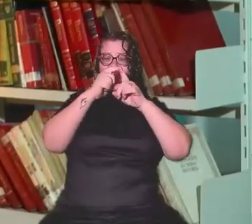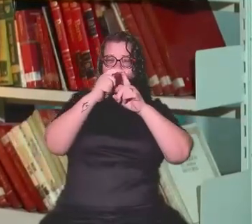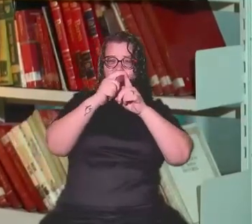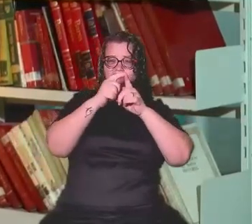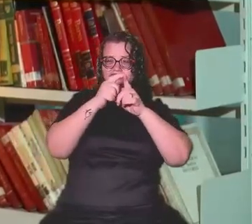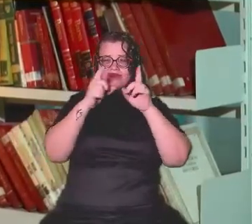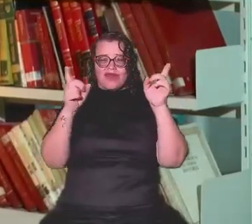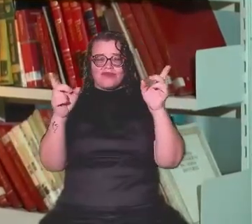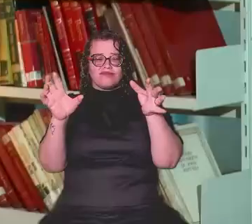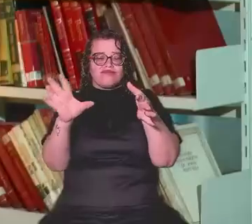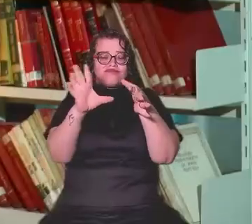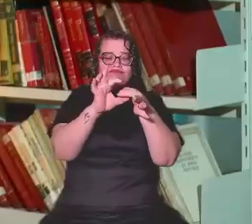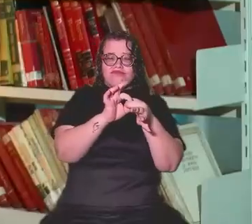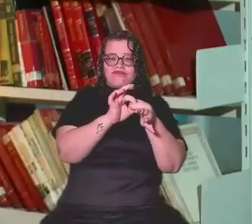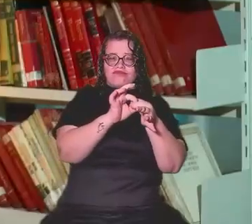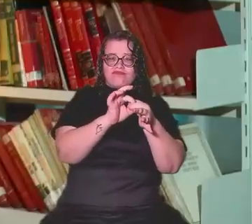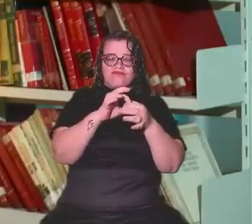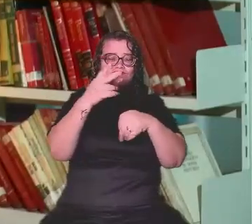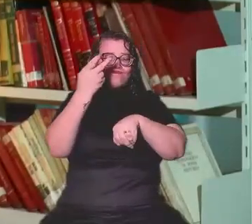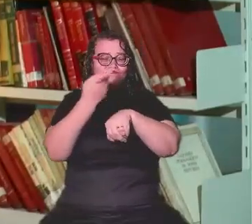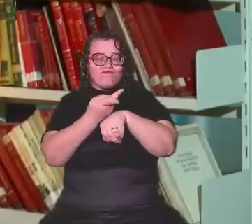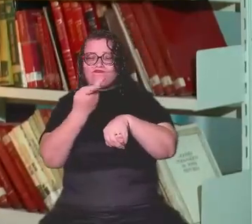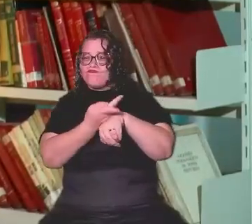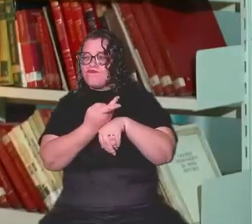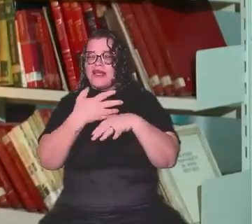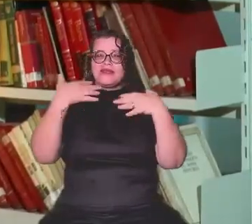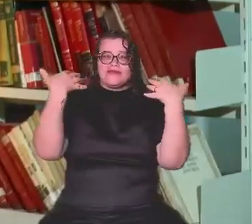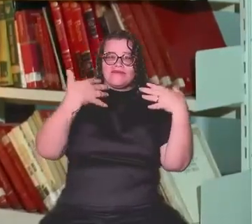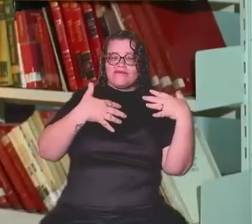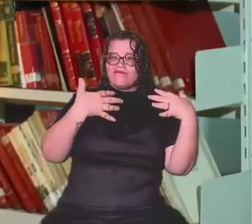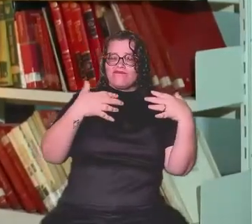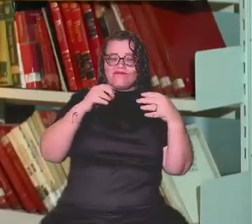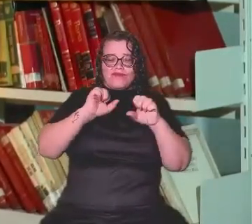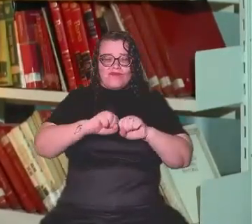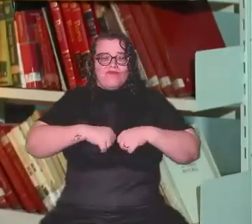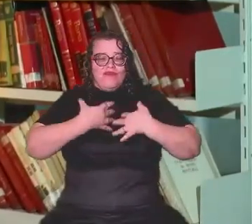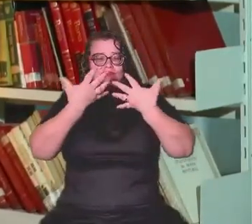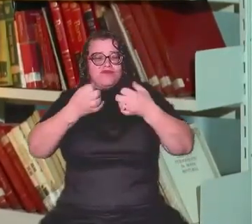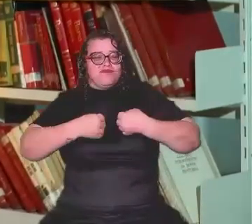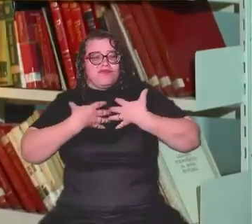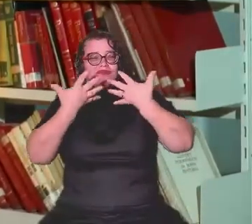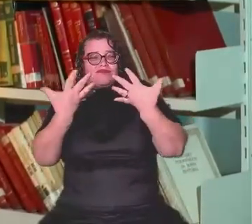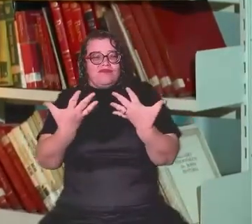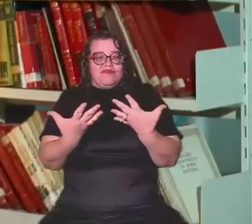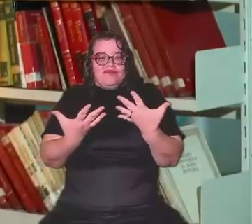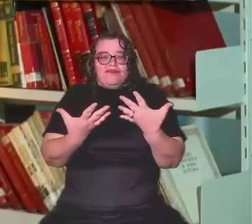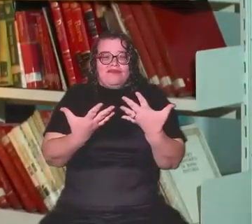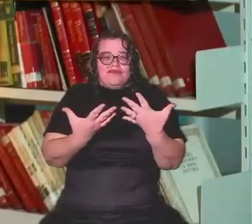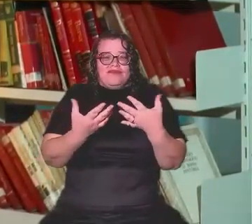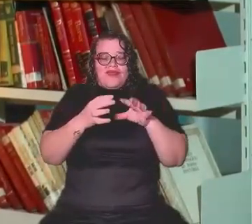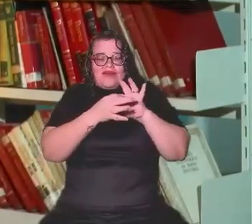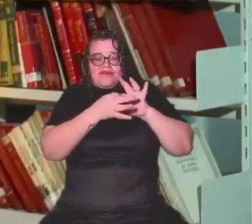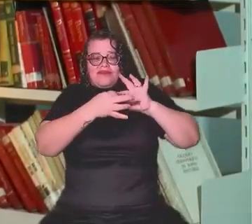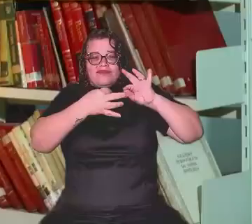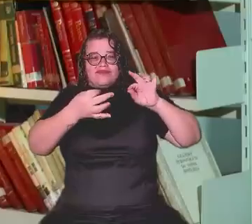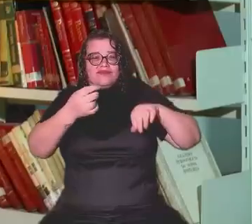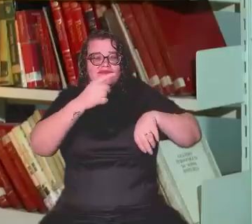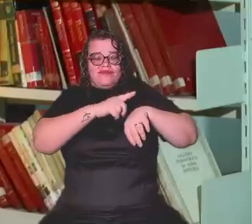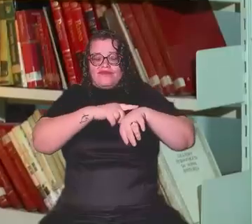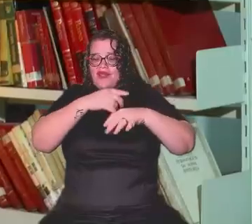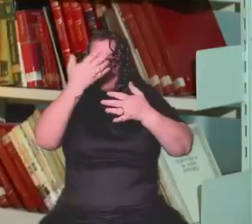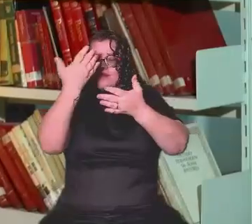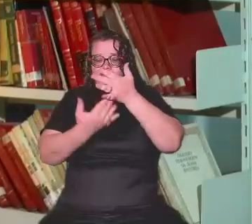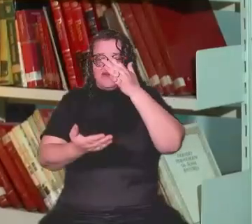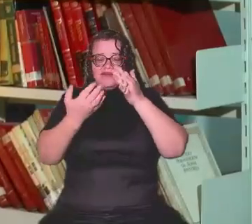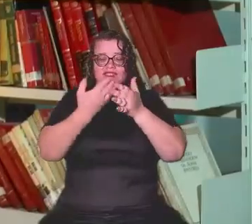buscando canal. São roucas e duras, irritadas, enérgicas, cumpridas há tanto tempo. Perderam